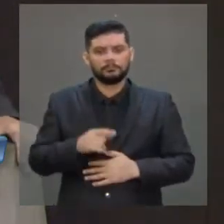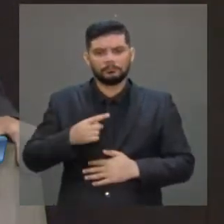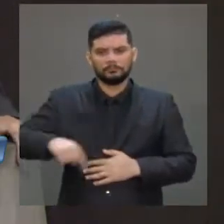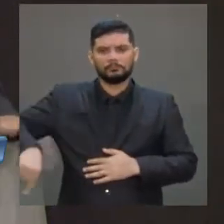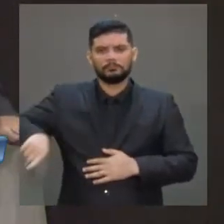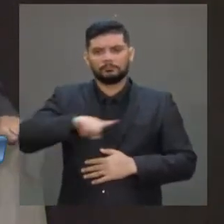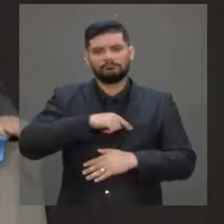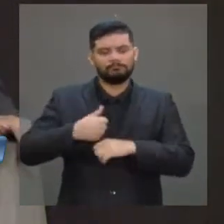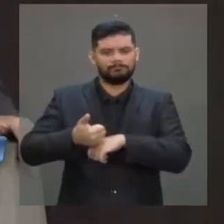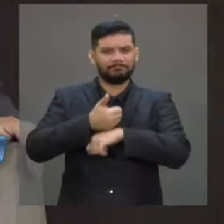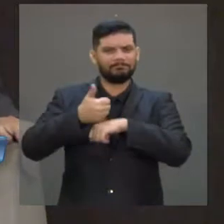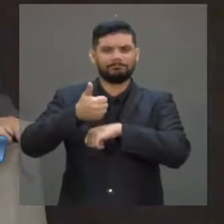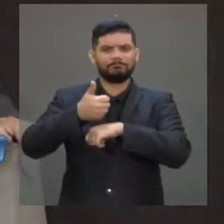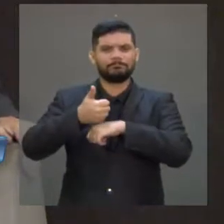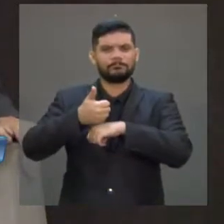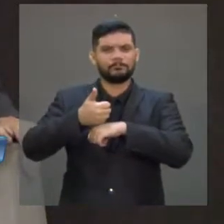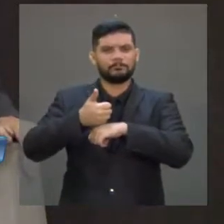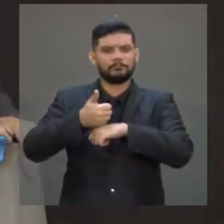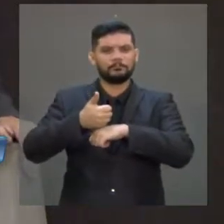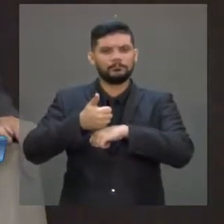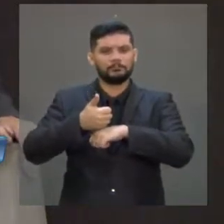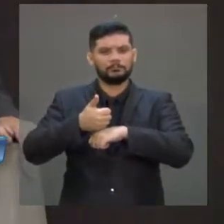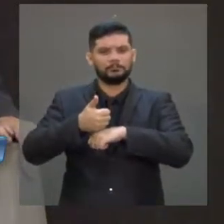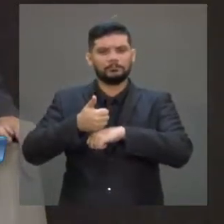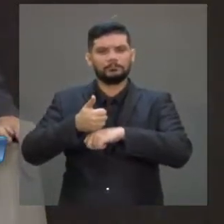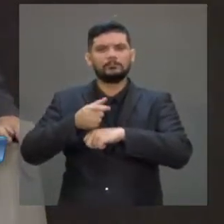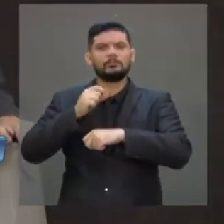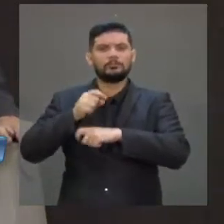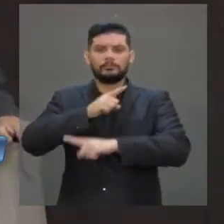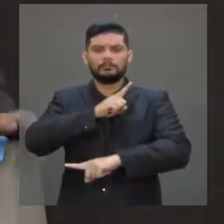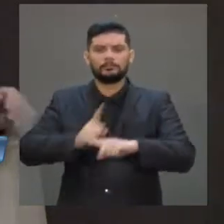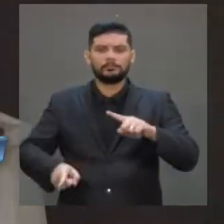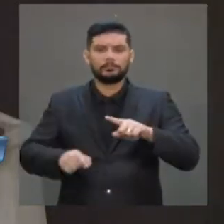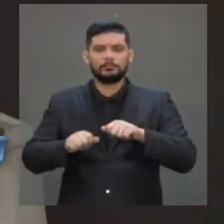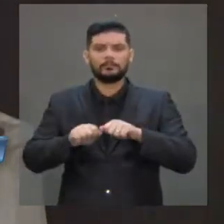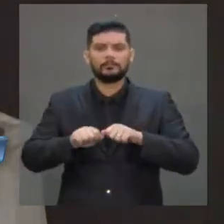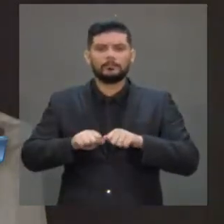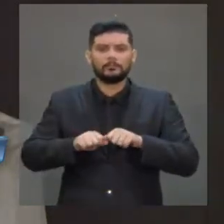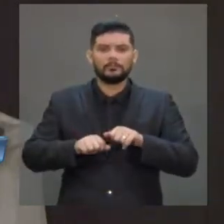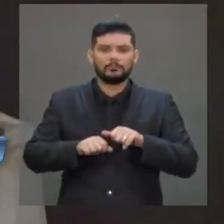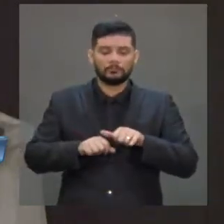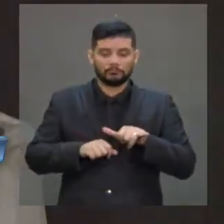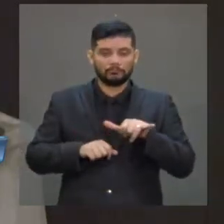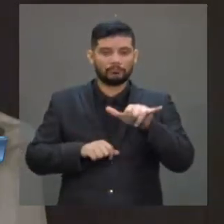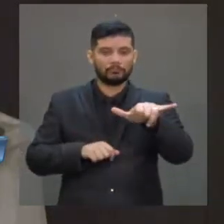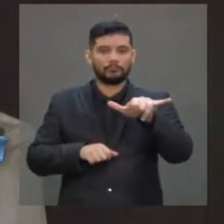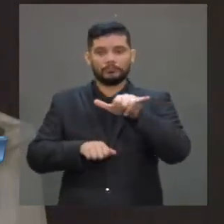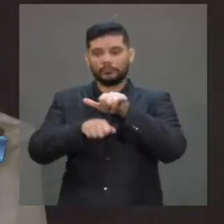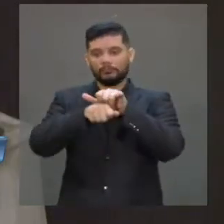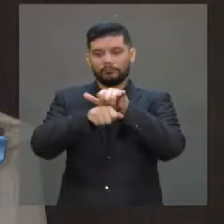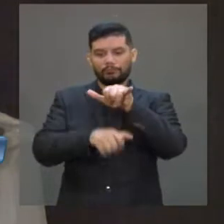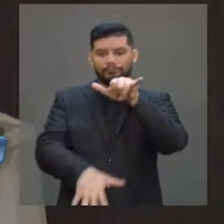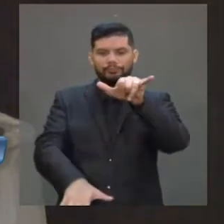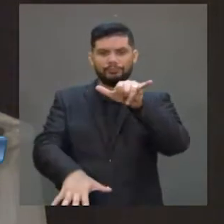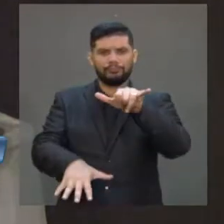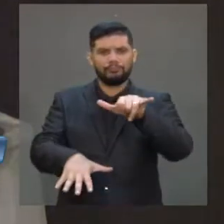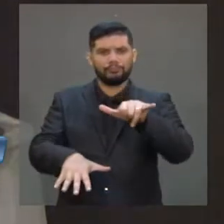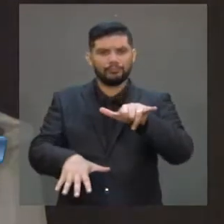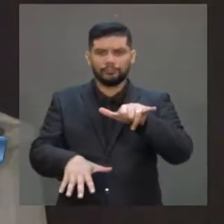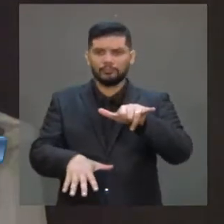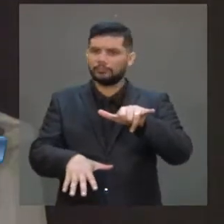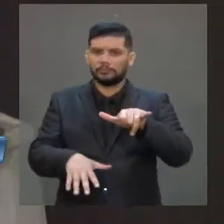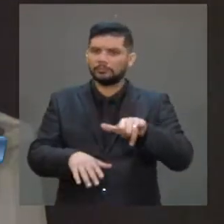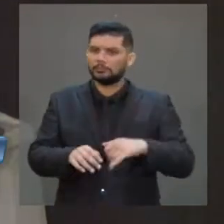somos pioneiros na vedação da pulverização aérea de agrotóxico. O Ceará, de